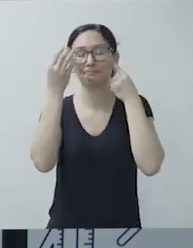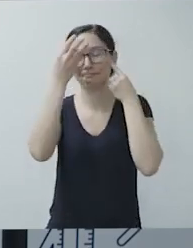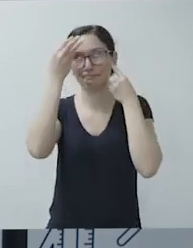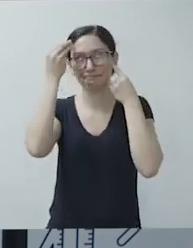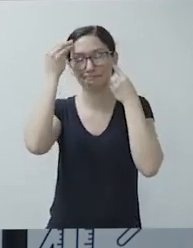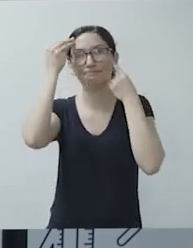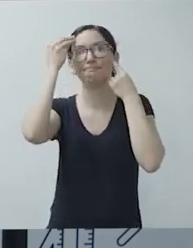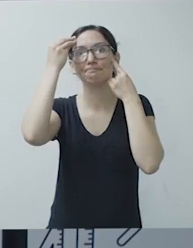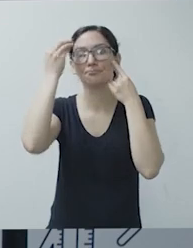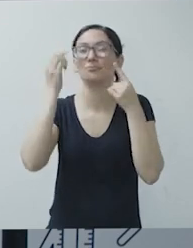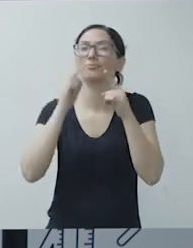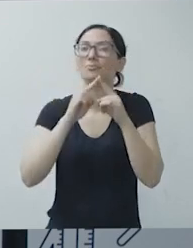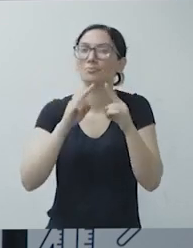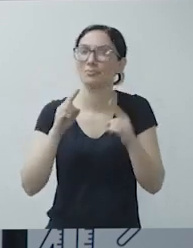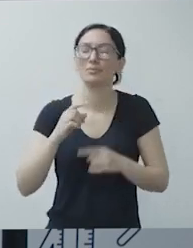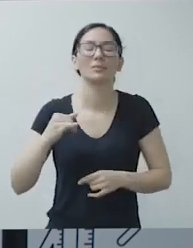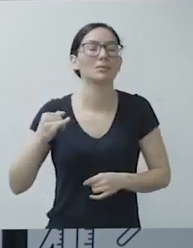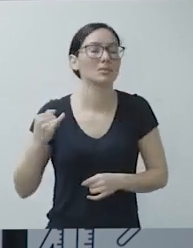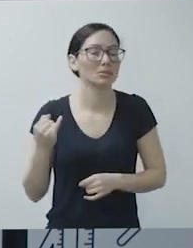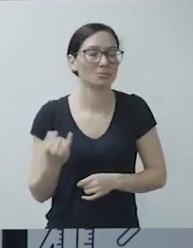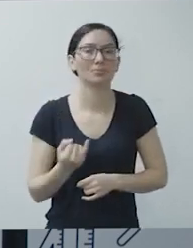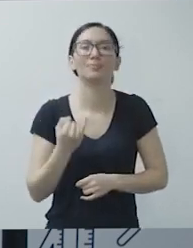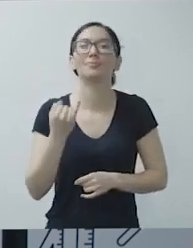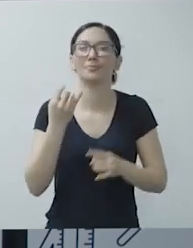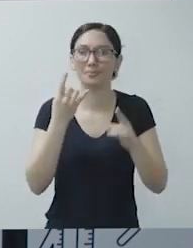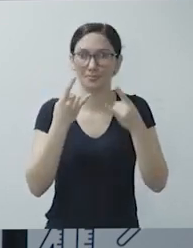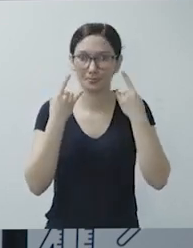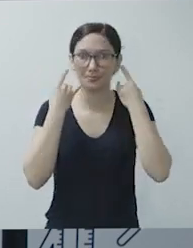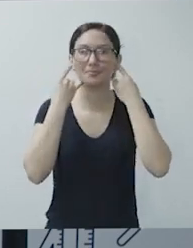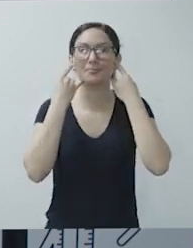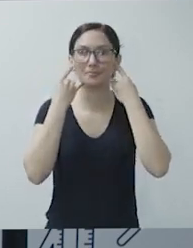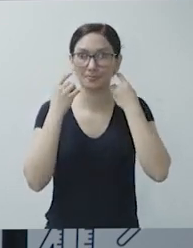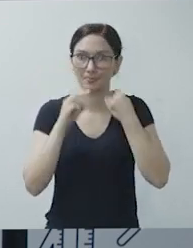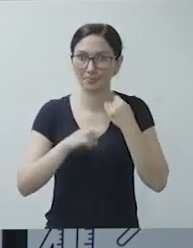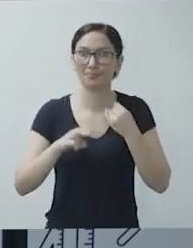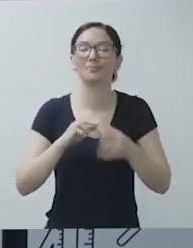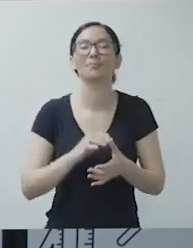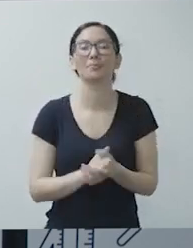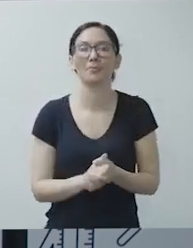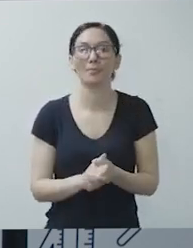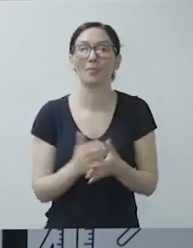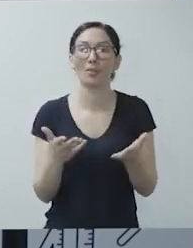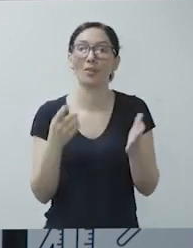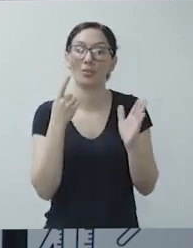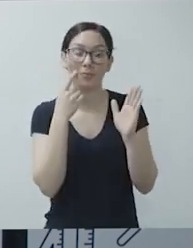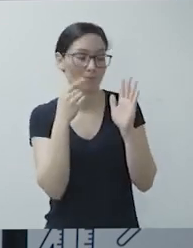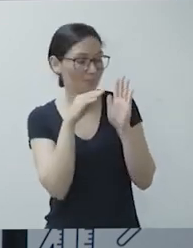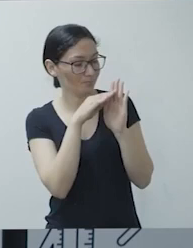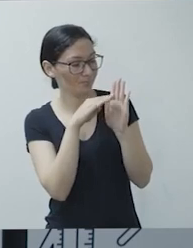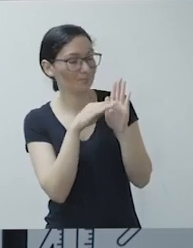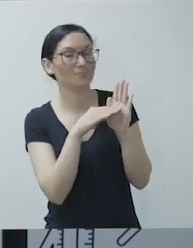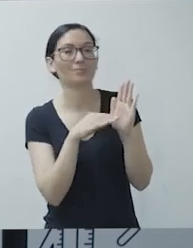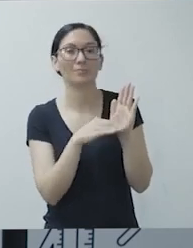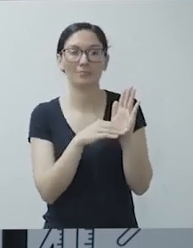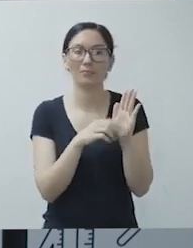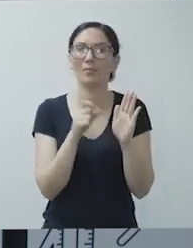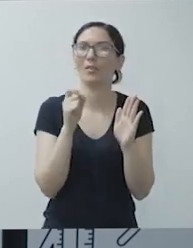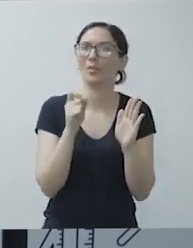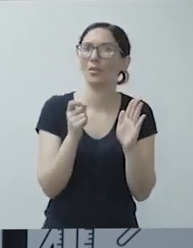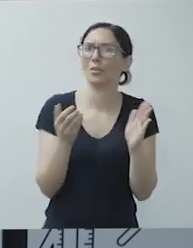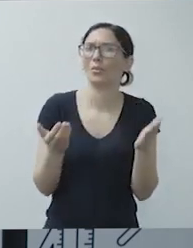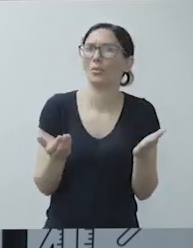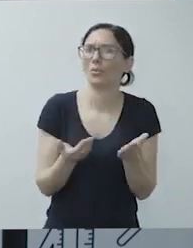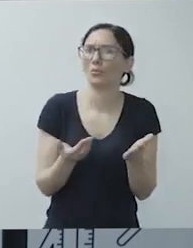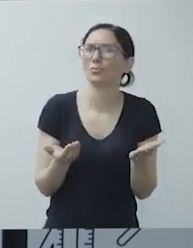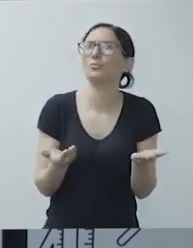esqueceu. Mas o uso dela é muito importante. Agora nós vamos para a nossa rotina. O que será que teremos na